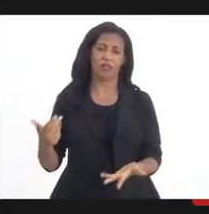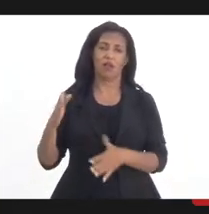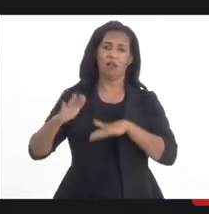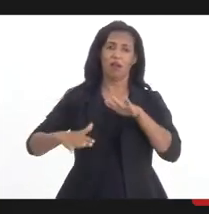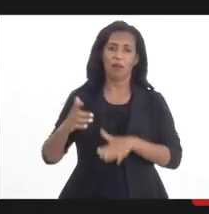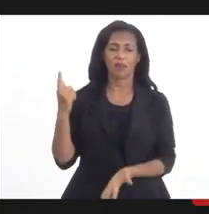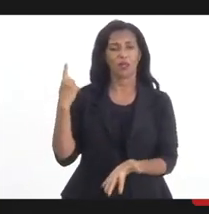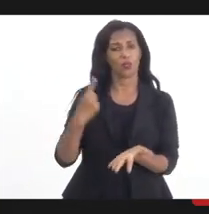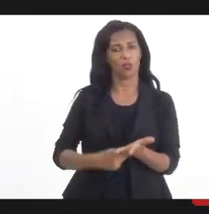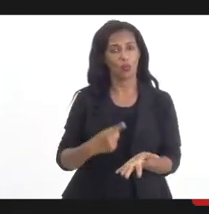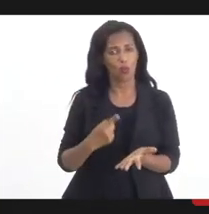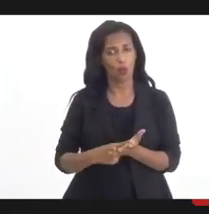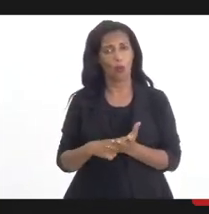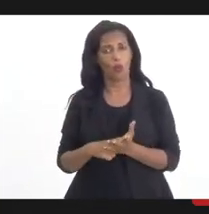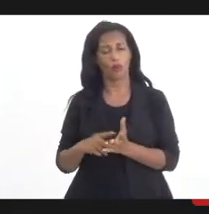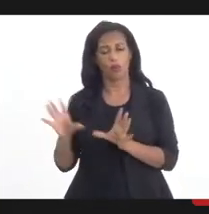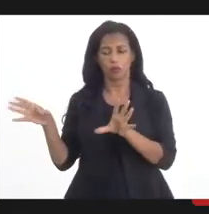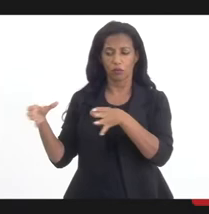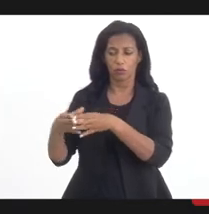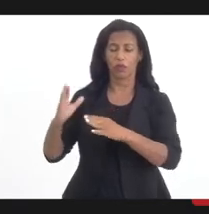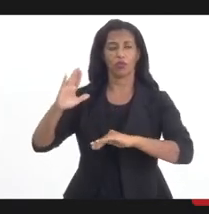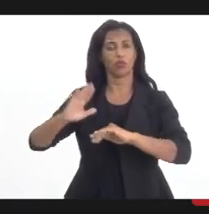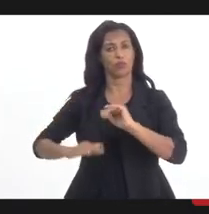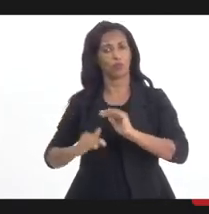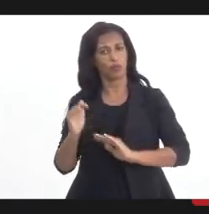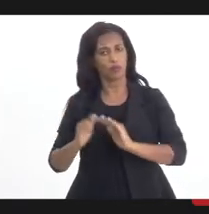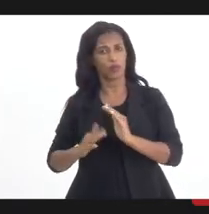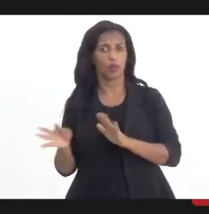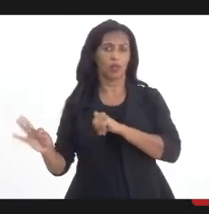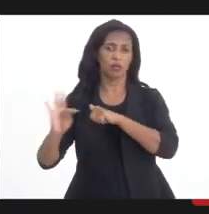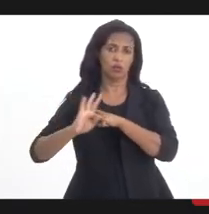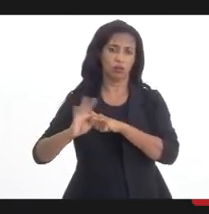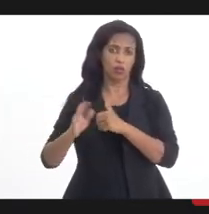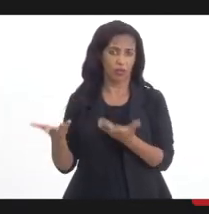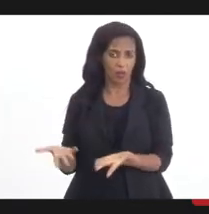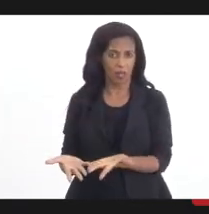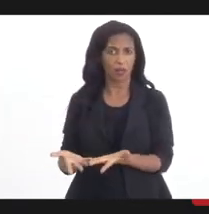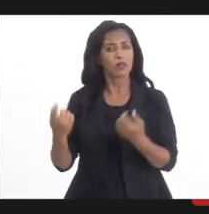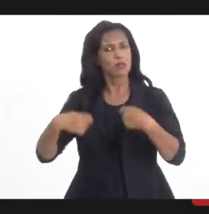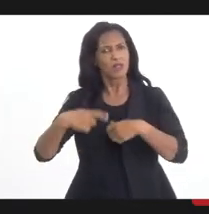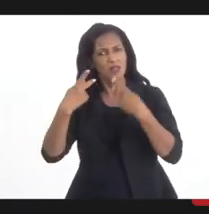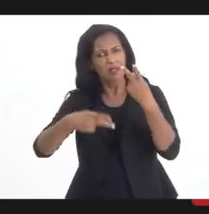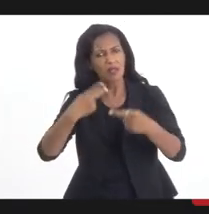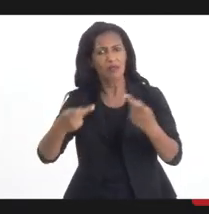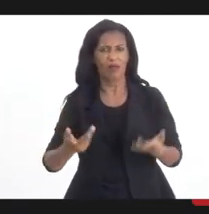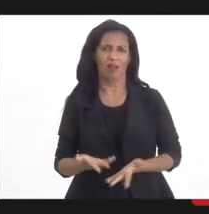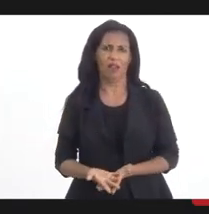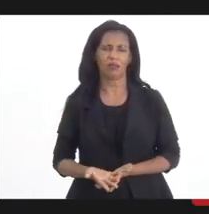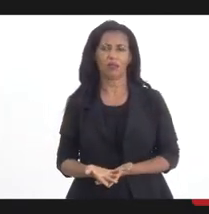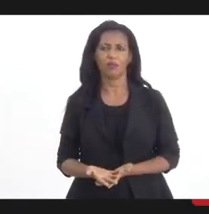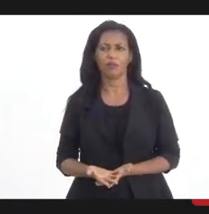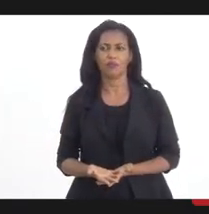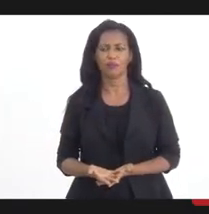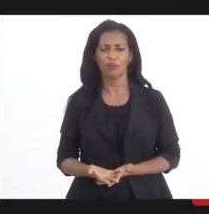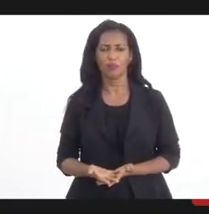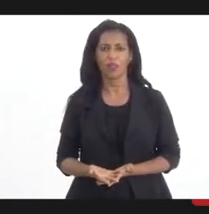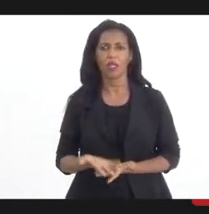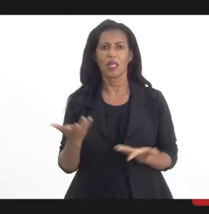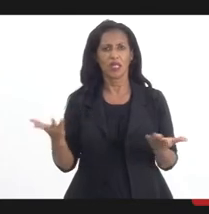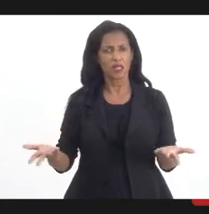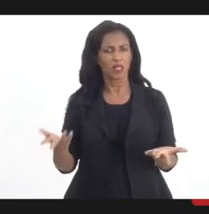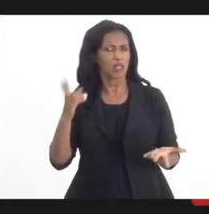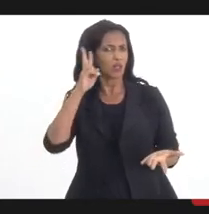apesar do compromisso do seu corpo docente, corpo discente, do seu corpo técnico. Isso precisa ser dito, pessoal, senão essa é uma história